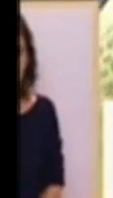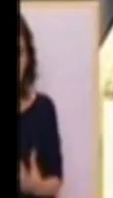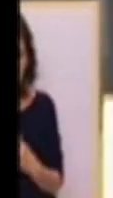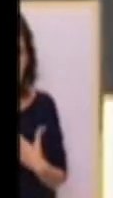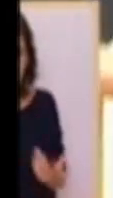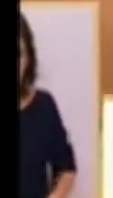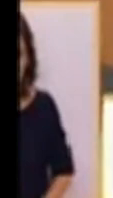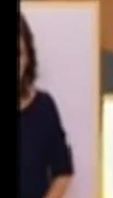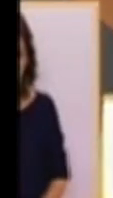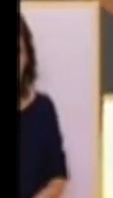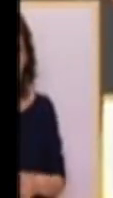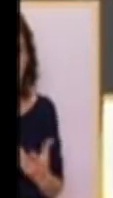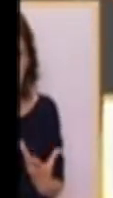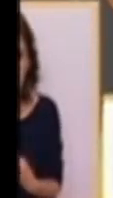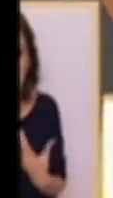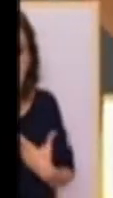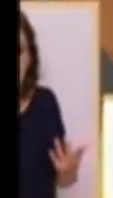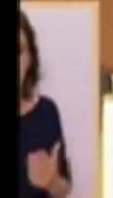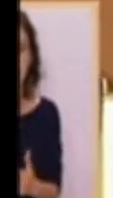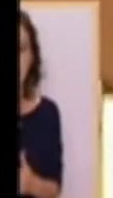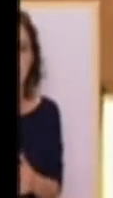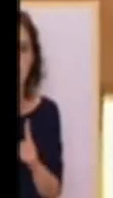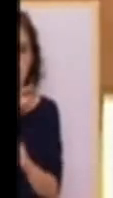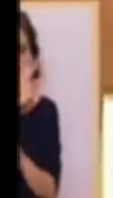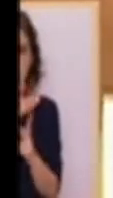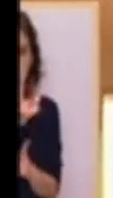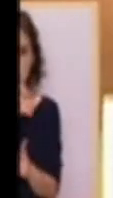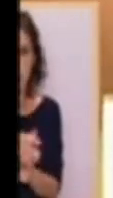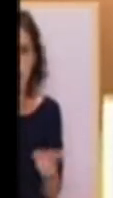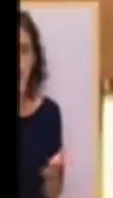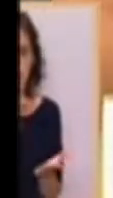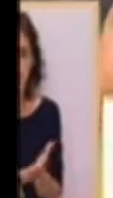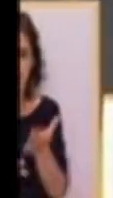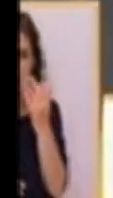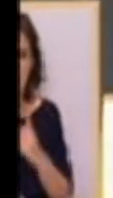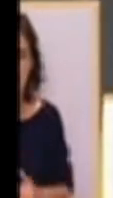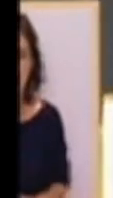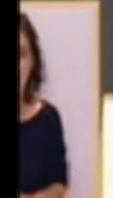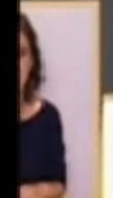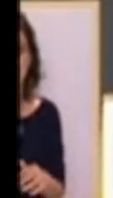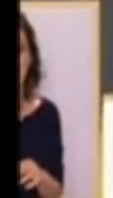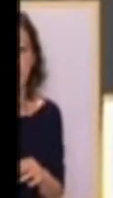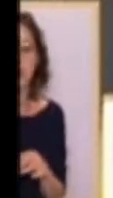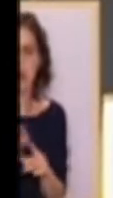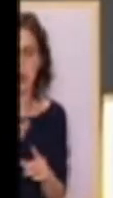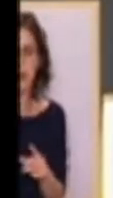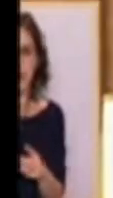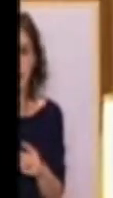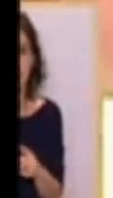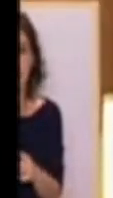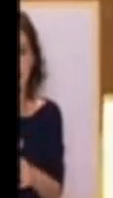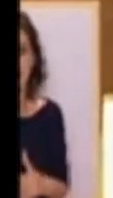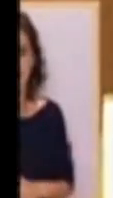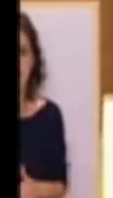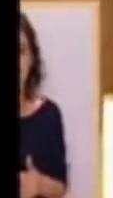Connosco, claro! Com a nossa tinha a Júnior lançado o seu segundo LP, não é verdade? A Júnior tinha acabado de lançar o terceiro LP,